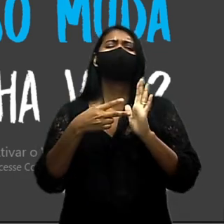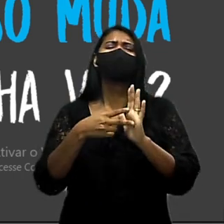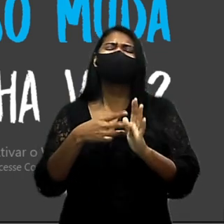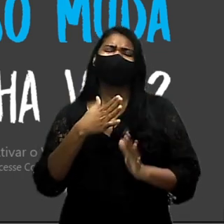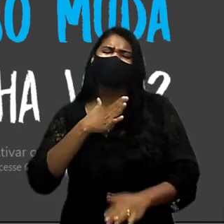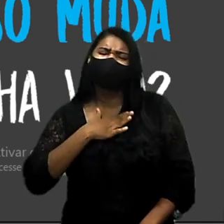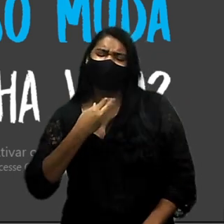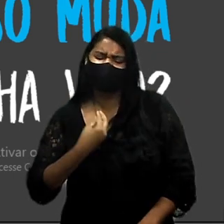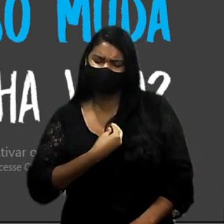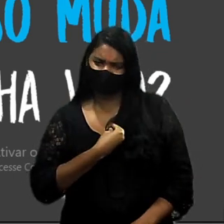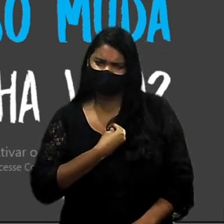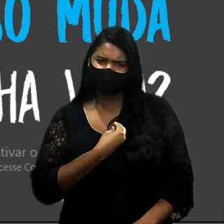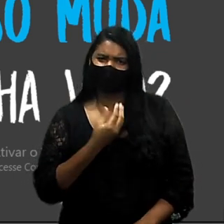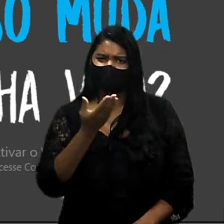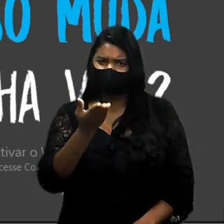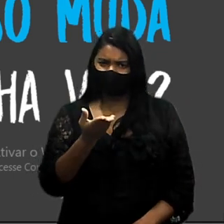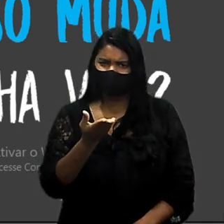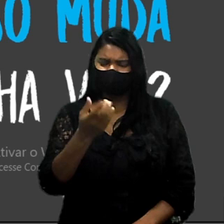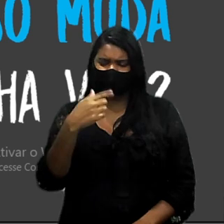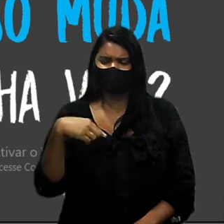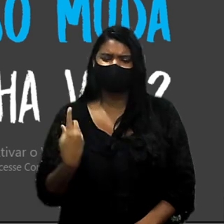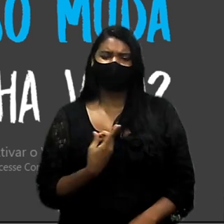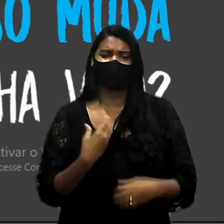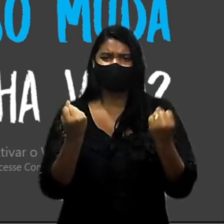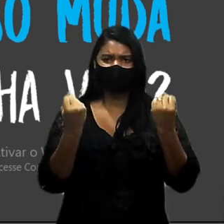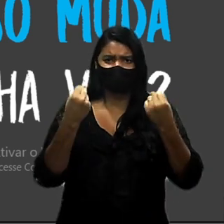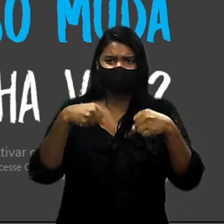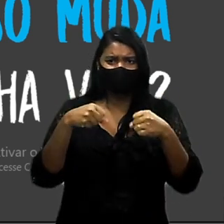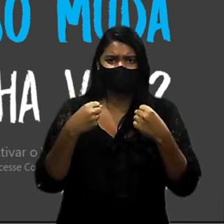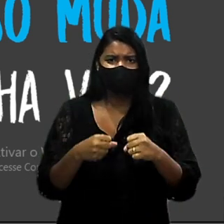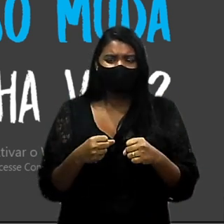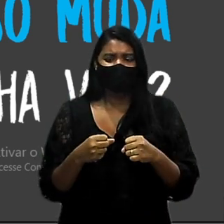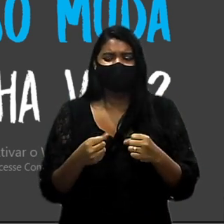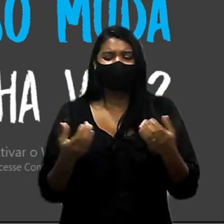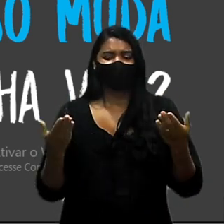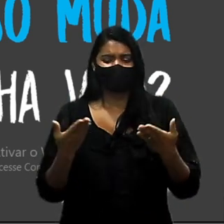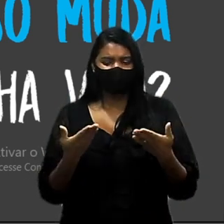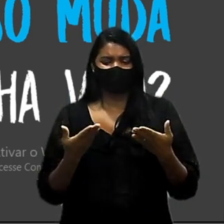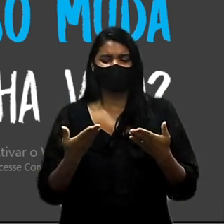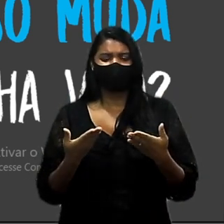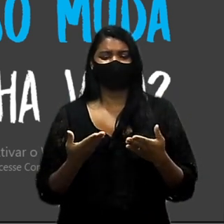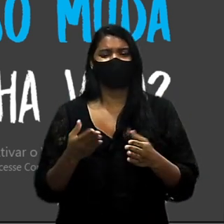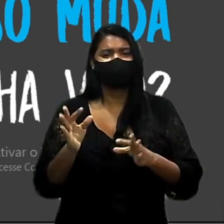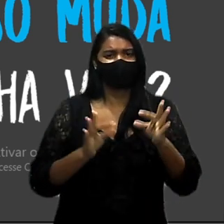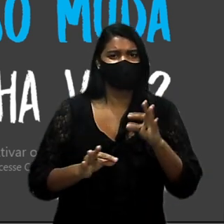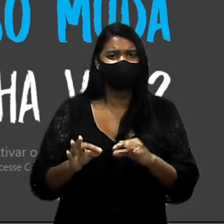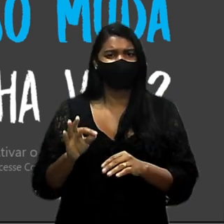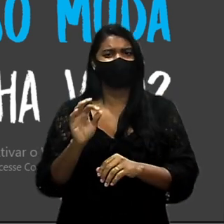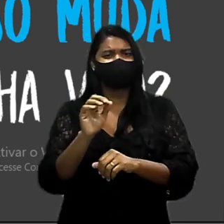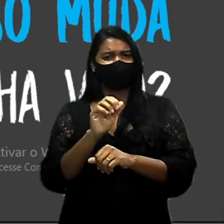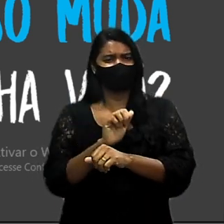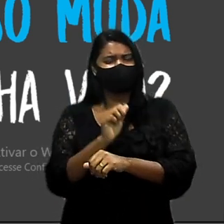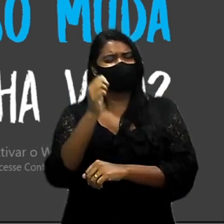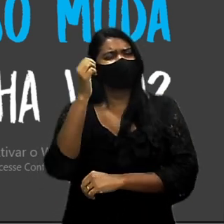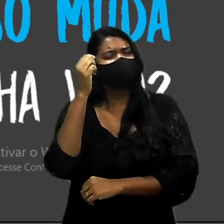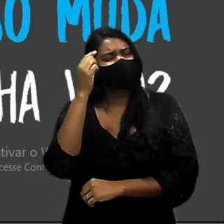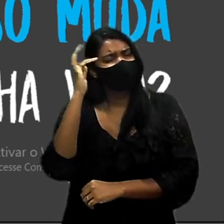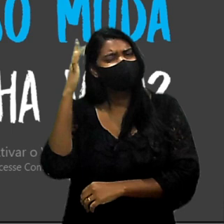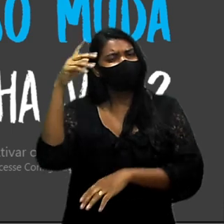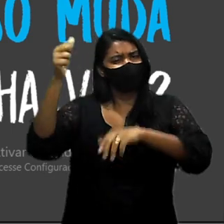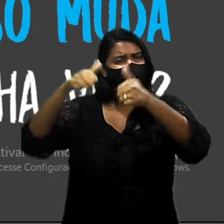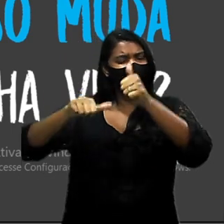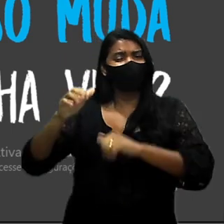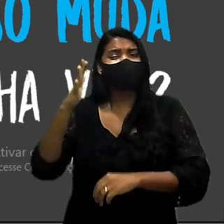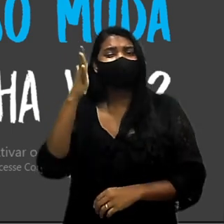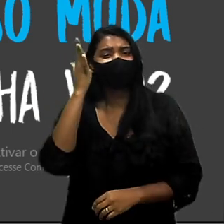vida? A gente precisa dar o nosso chamado freio de arrumação agora para entender em